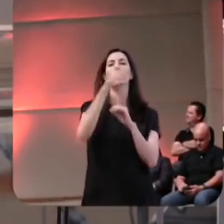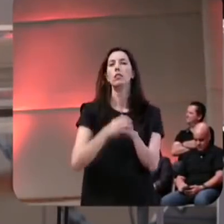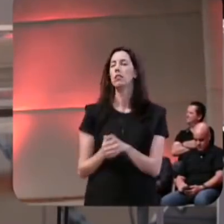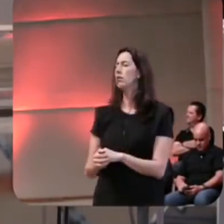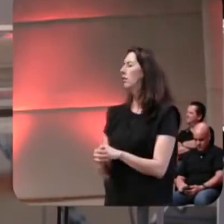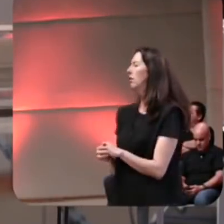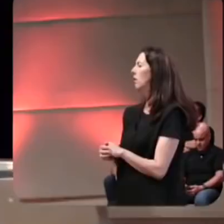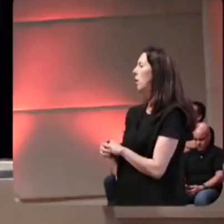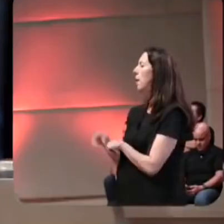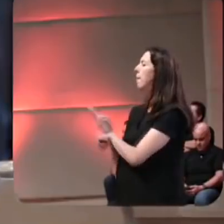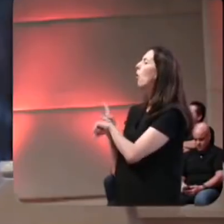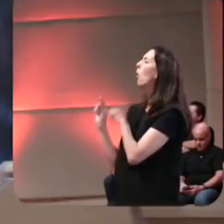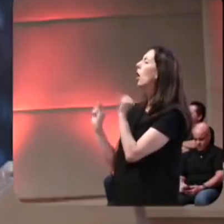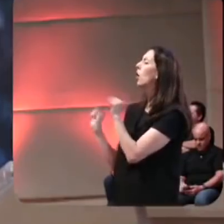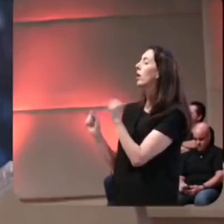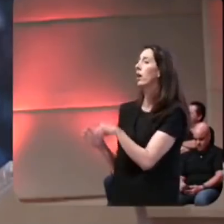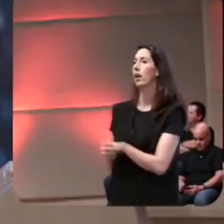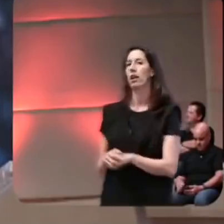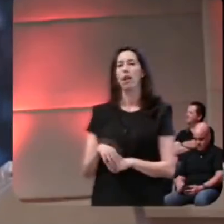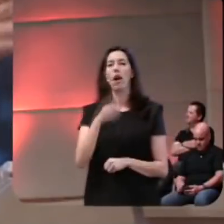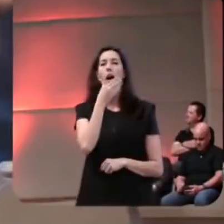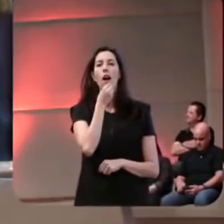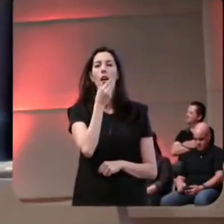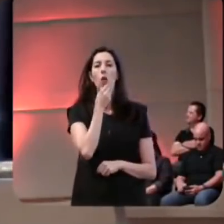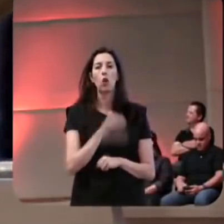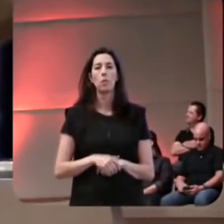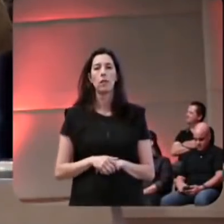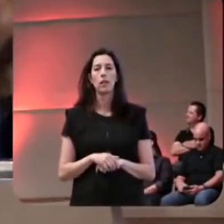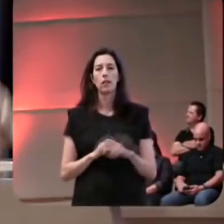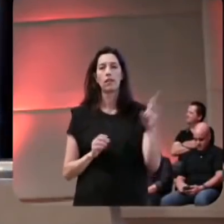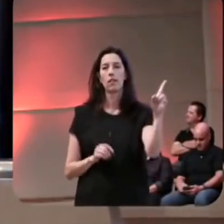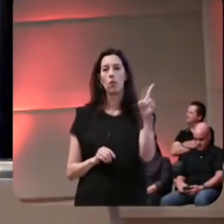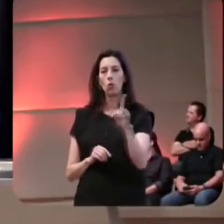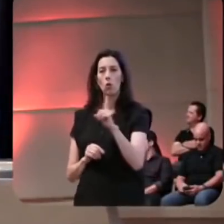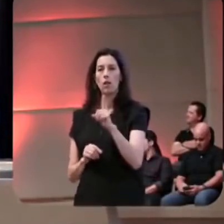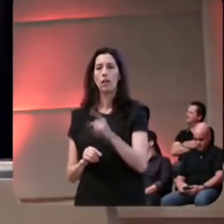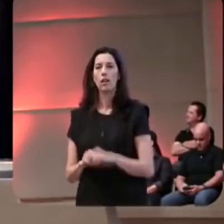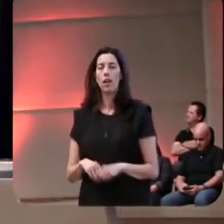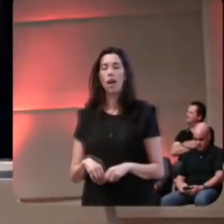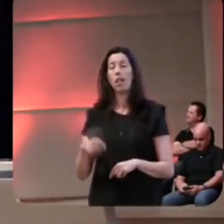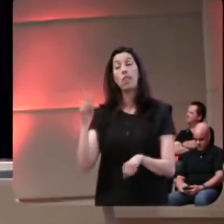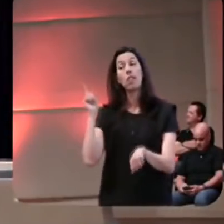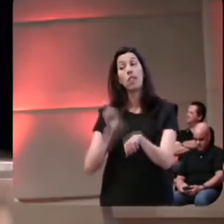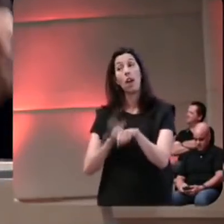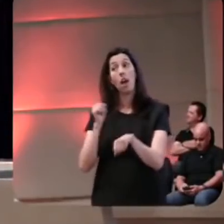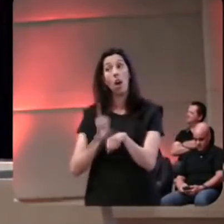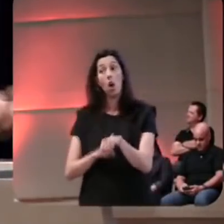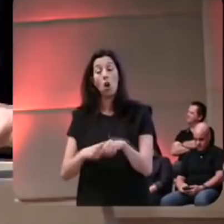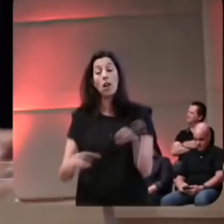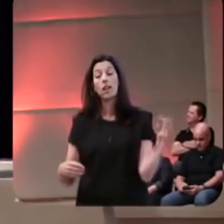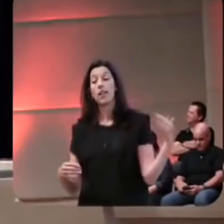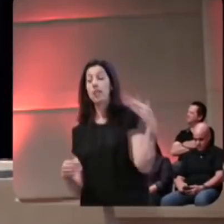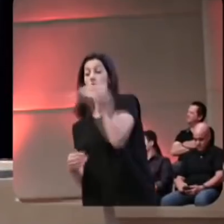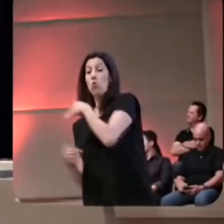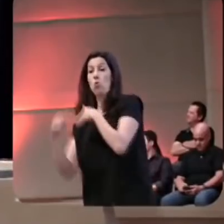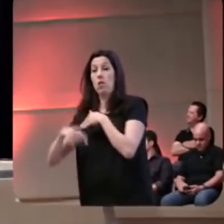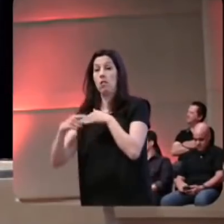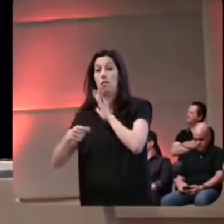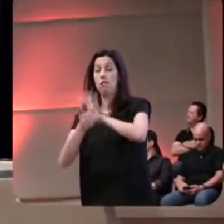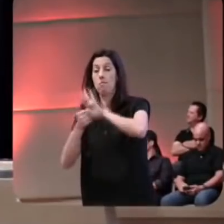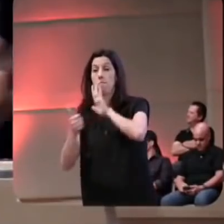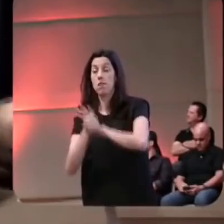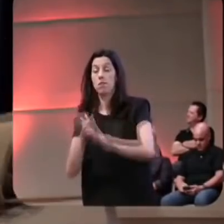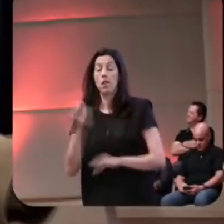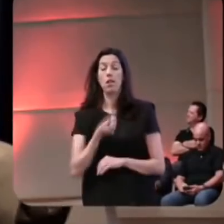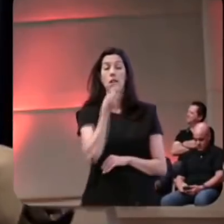procurando, né? A chave do pastor. Quando ele entrou, deu para o Nilson. Aí chegou lá a moça